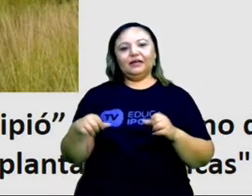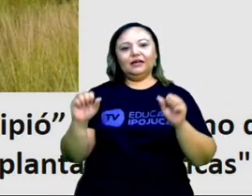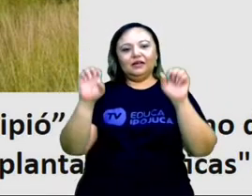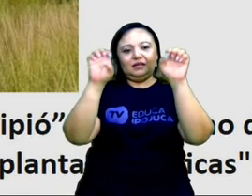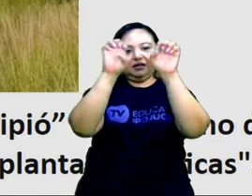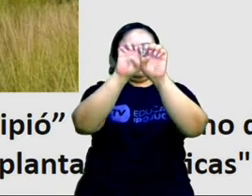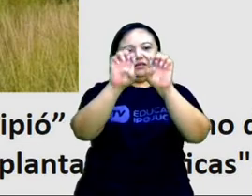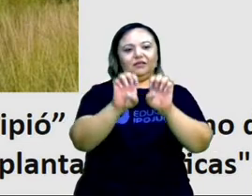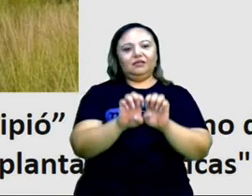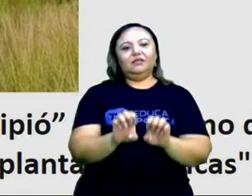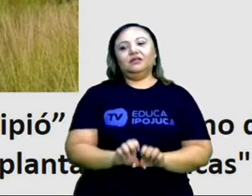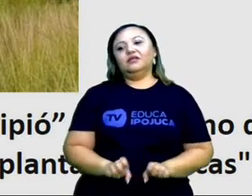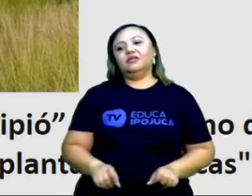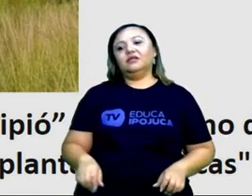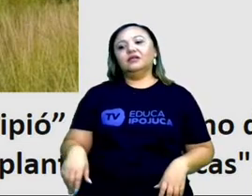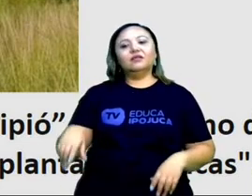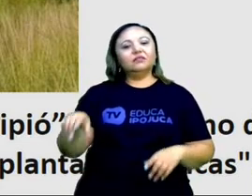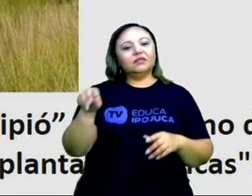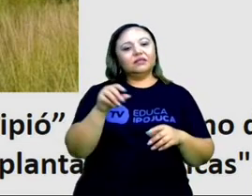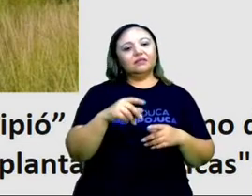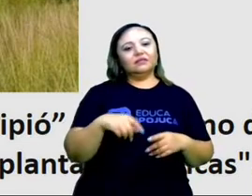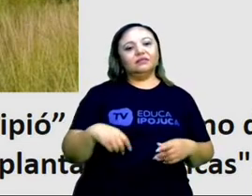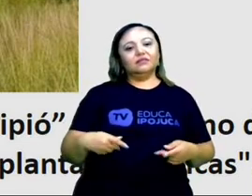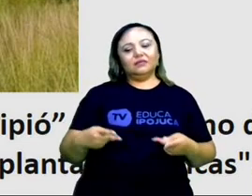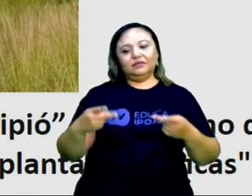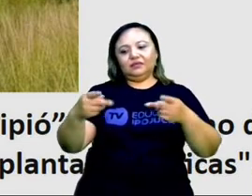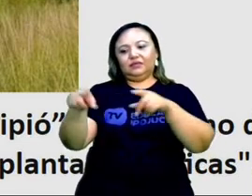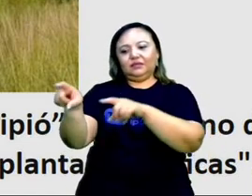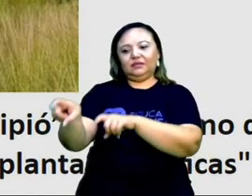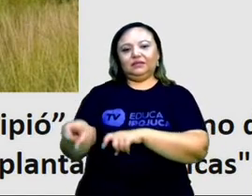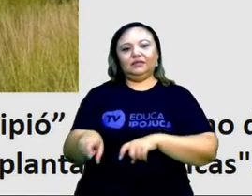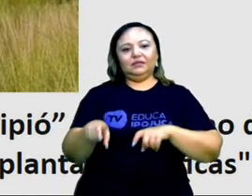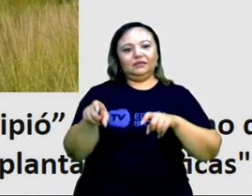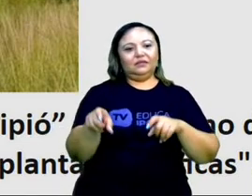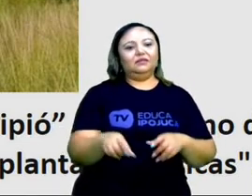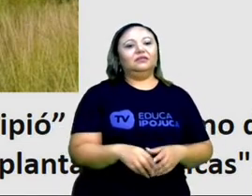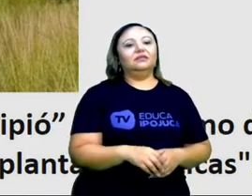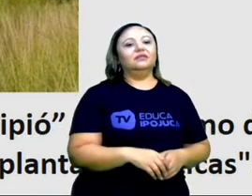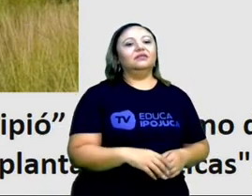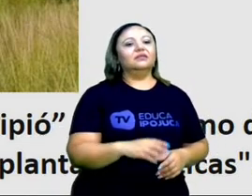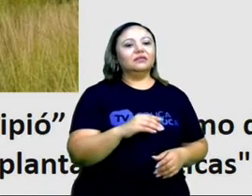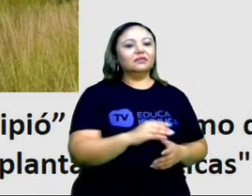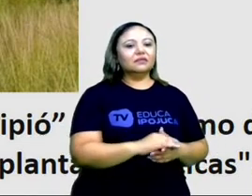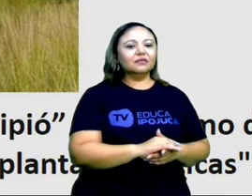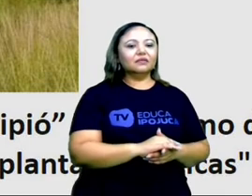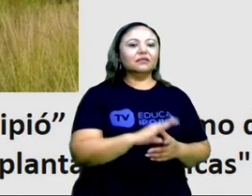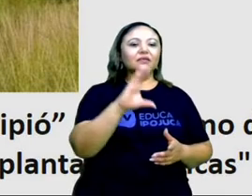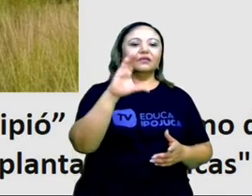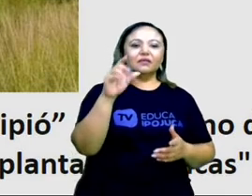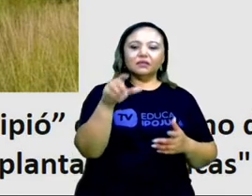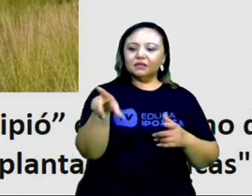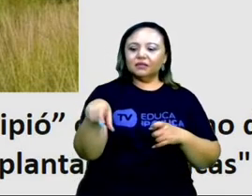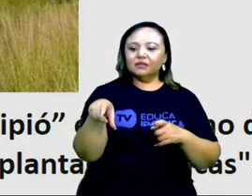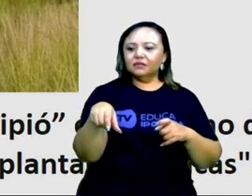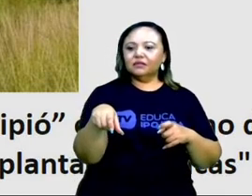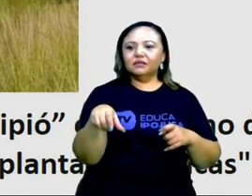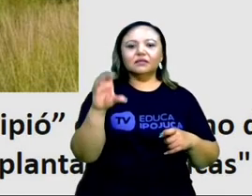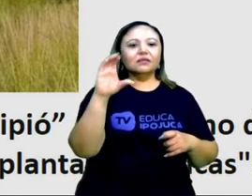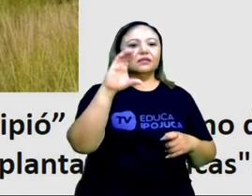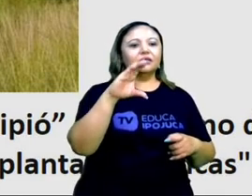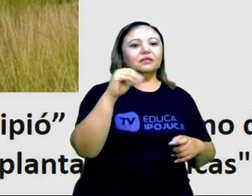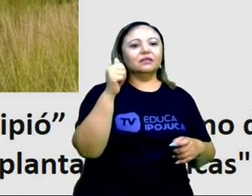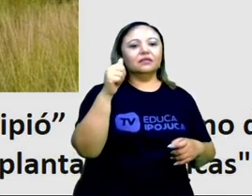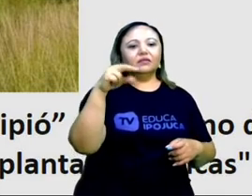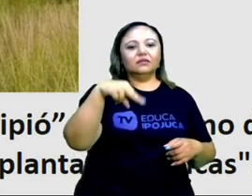Não precisa só ir para o Engenho Gaipió. Pode ir para o Engenho Canoas. Lá tem até um engenho que Moicana,